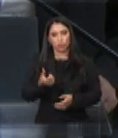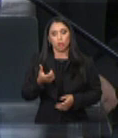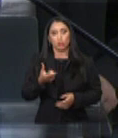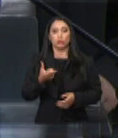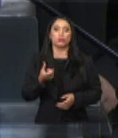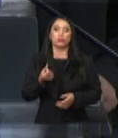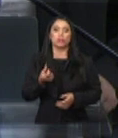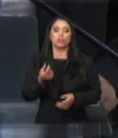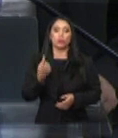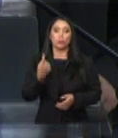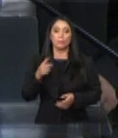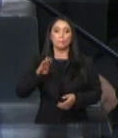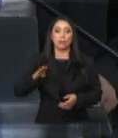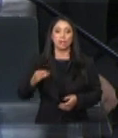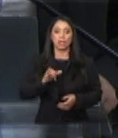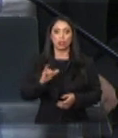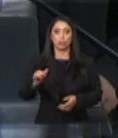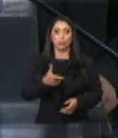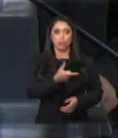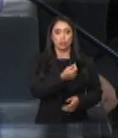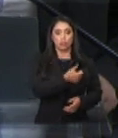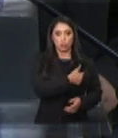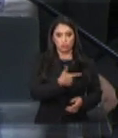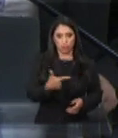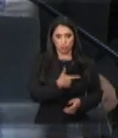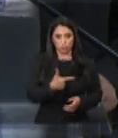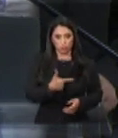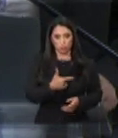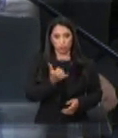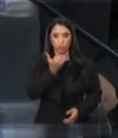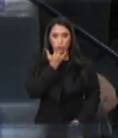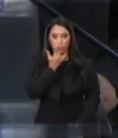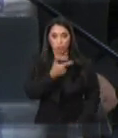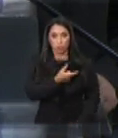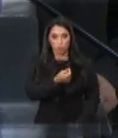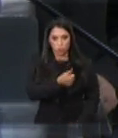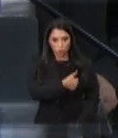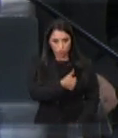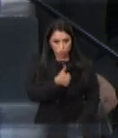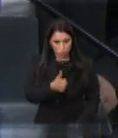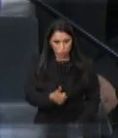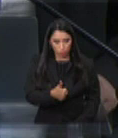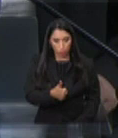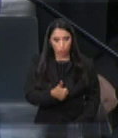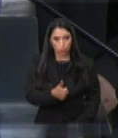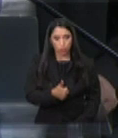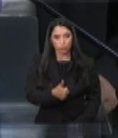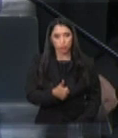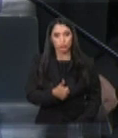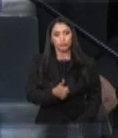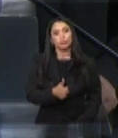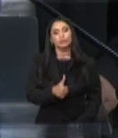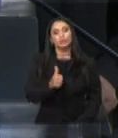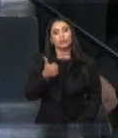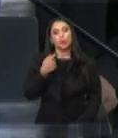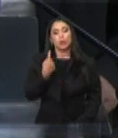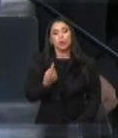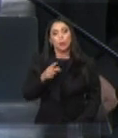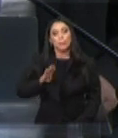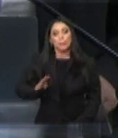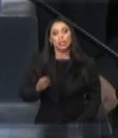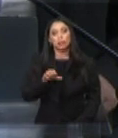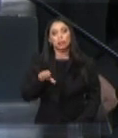milhões em 2022 aliás perdão 2021 que ano já encerrado um bilhão